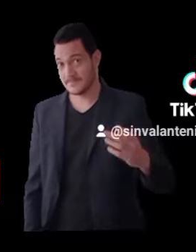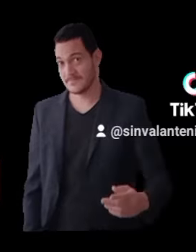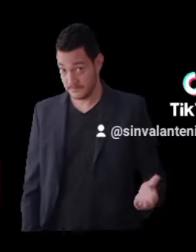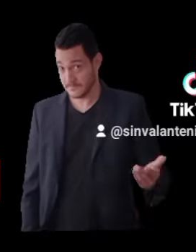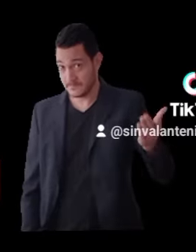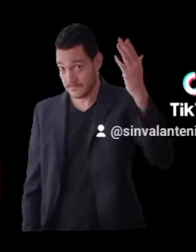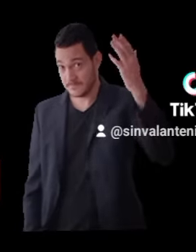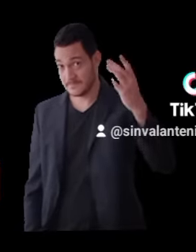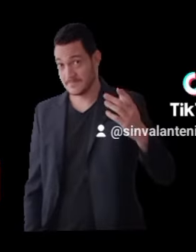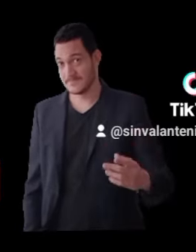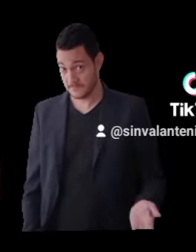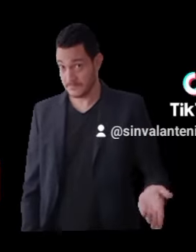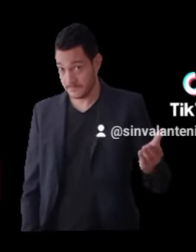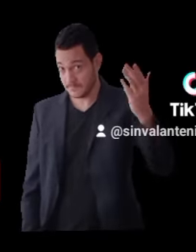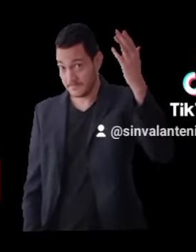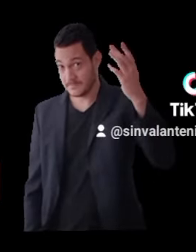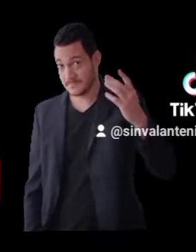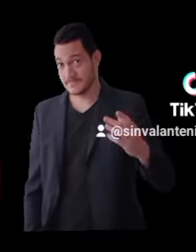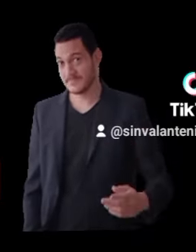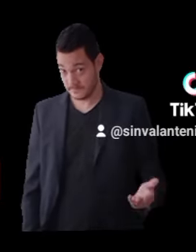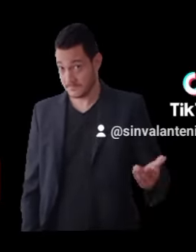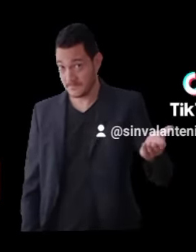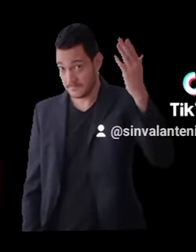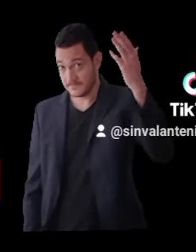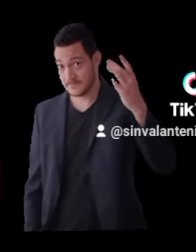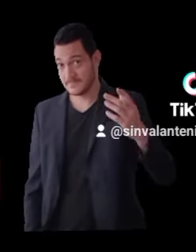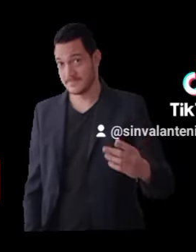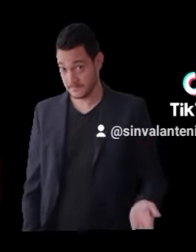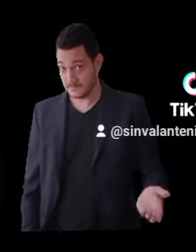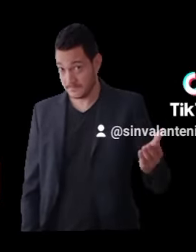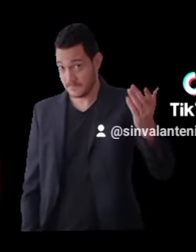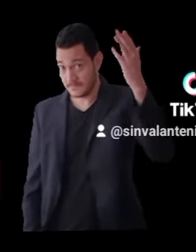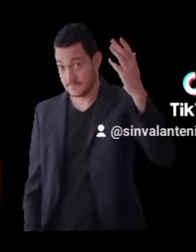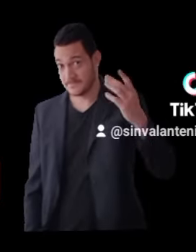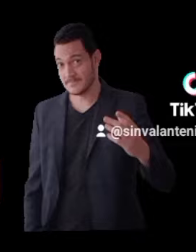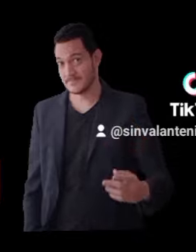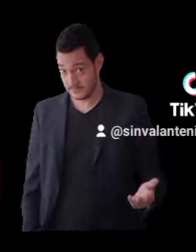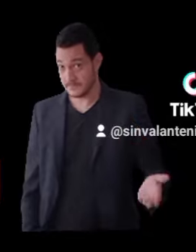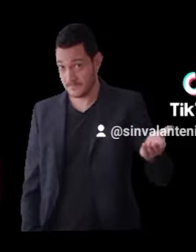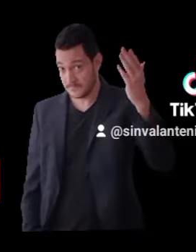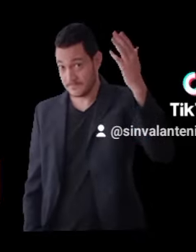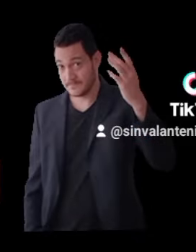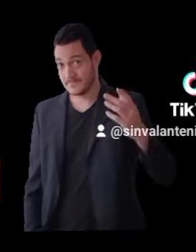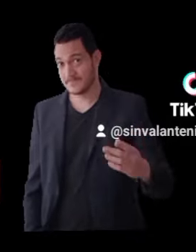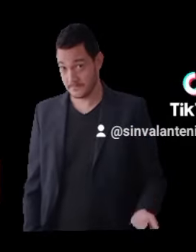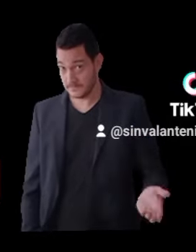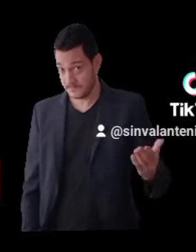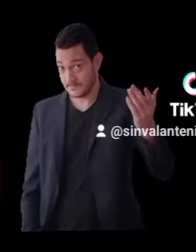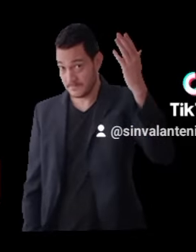foto de um dos objetos de luxo postos à venda. E o advogado Frederic Wassef, que